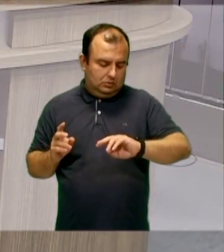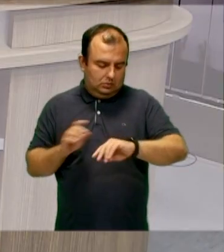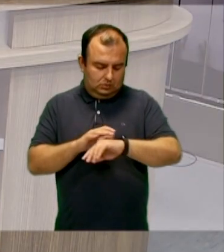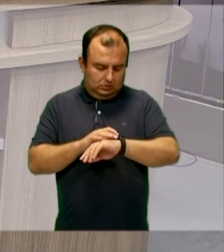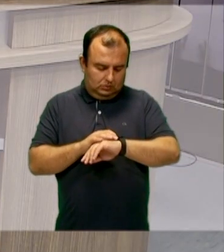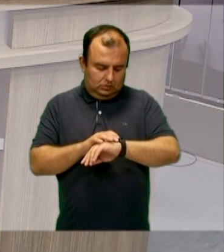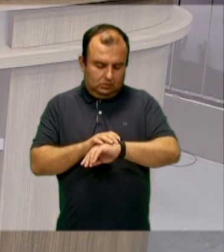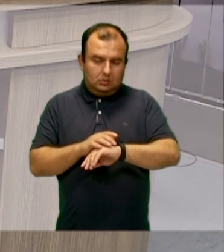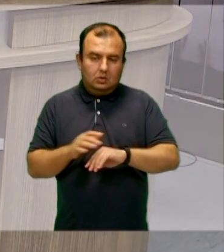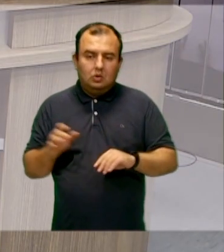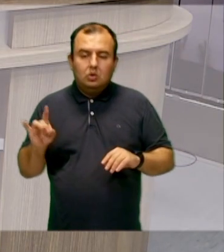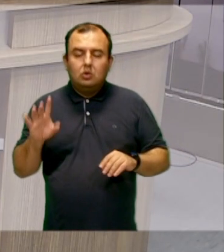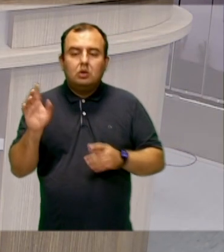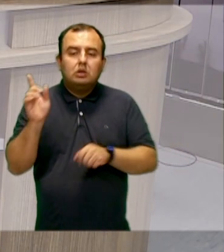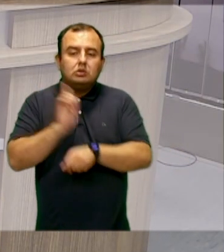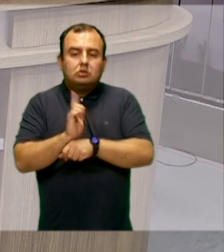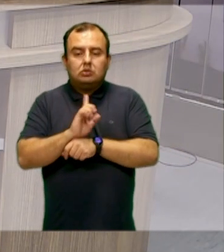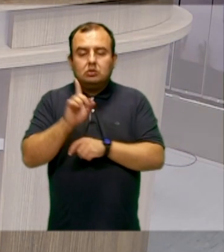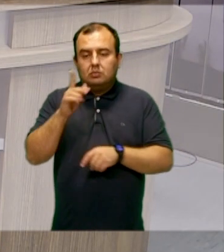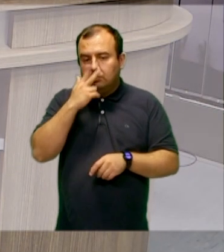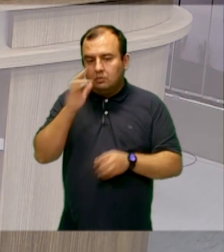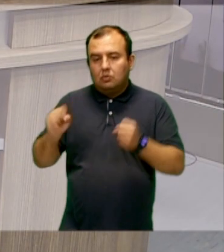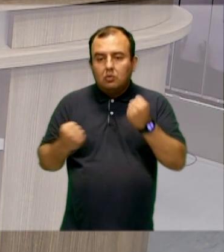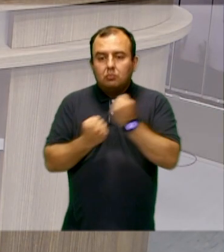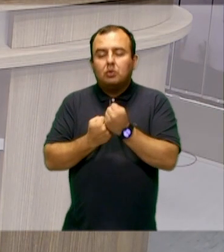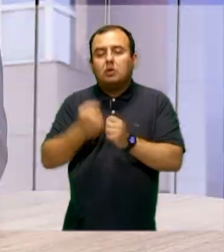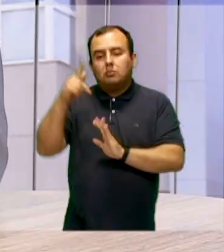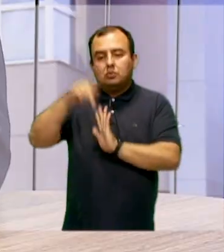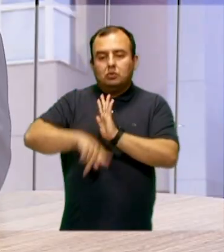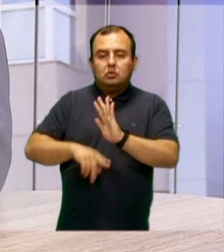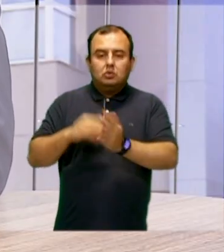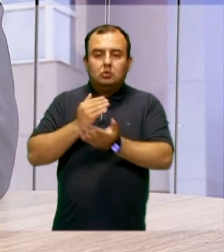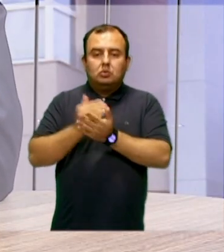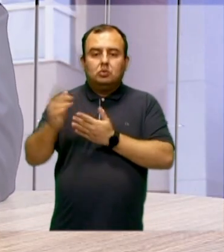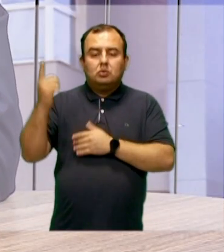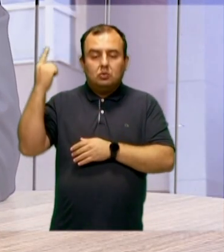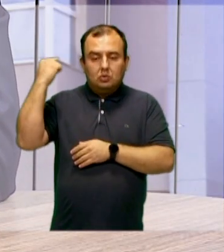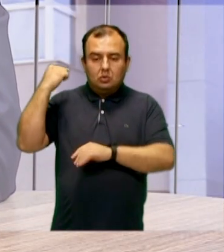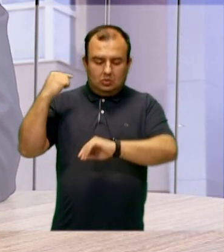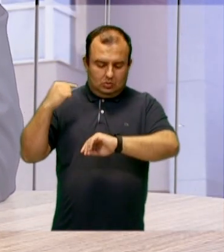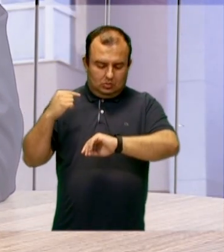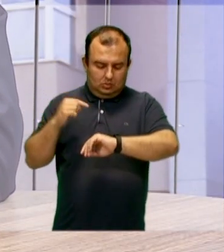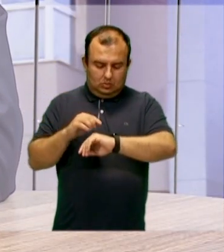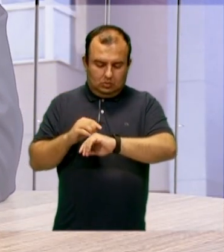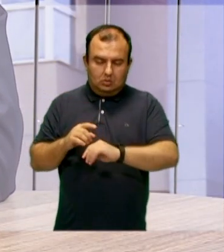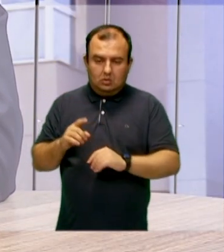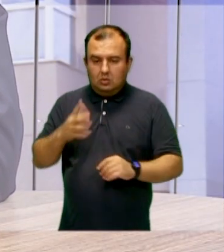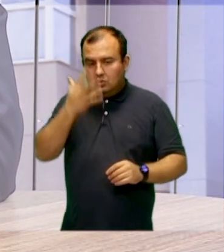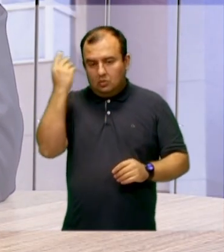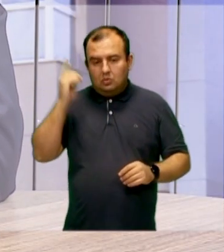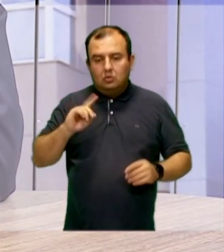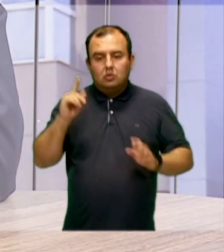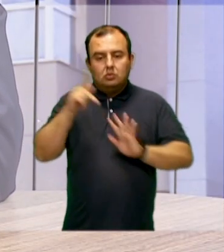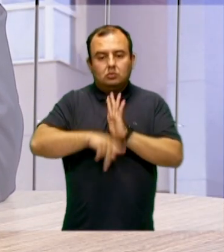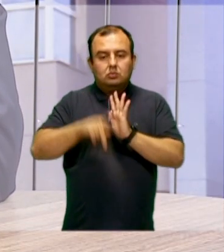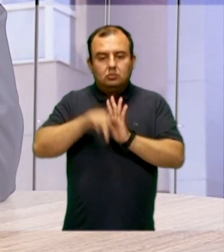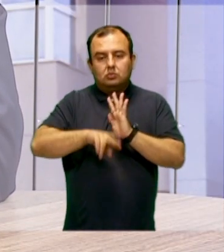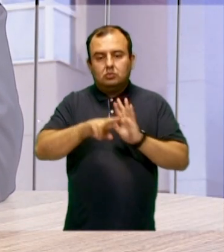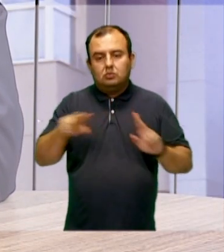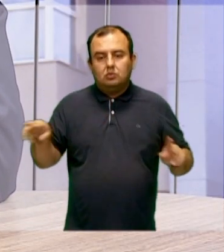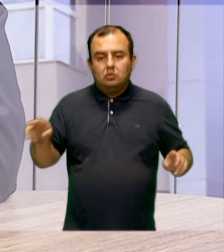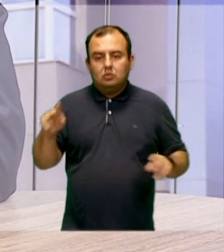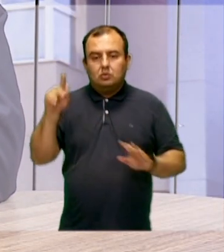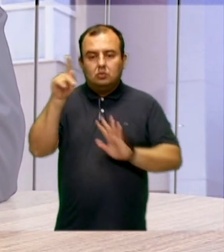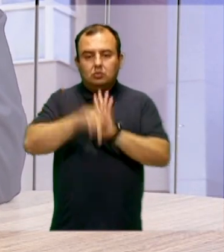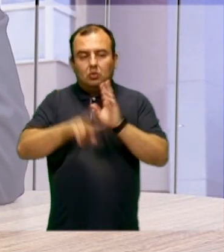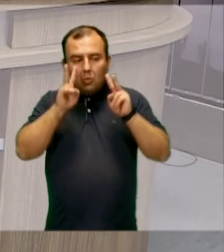gestão agora decidiu apoiar esses projetos. Então a gente iniciou com um projeto lá no início do ano, de pegar minha colinha para mim não esquecer, que são vários, sabe? Mas que se chamava